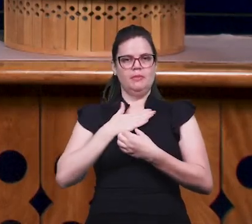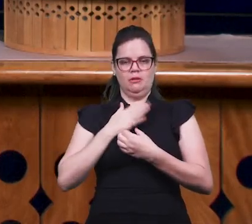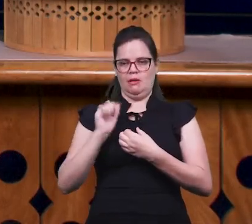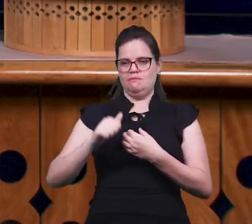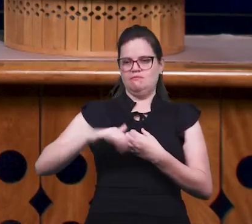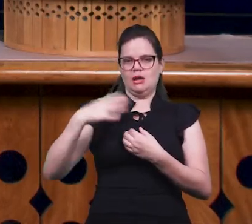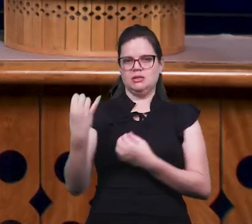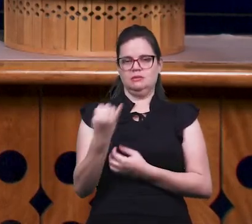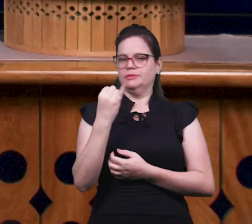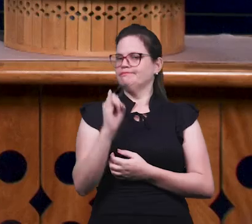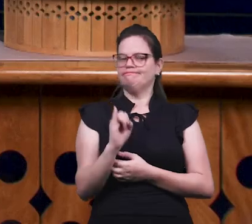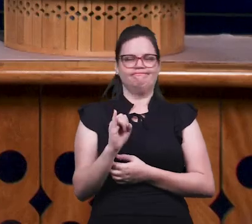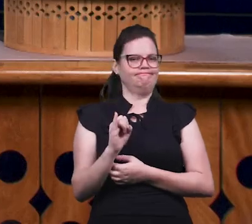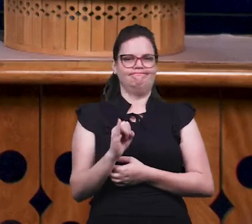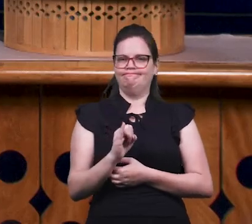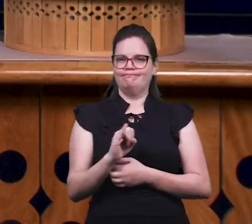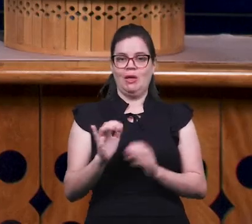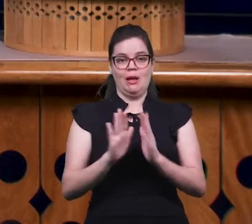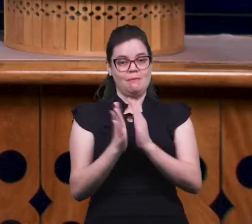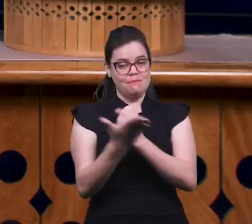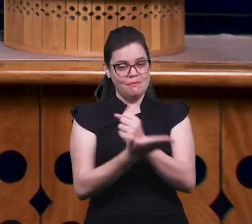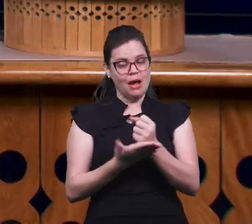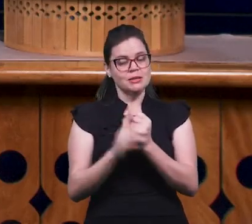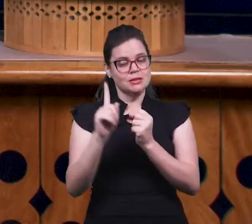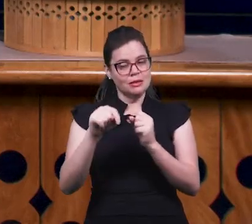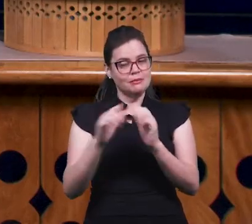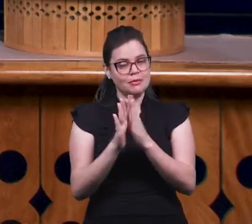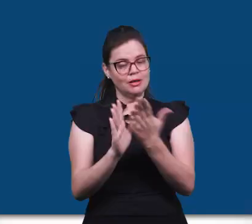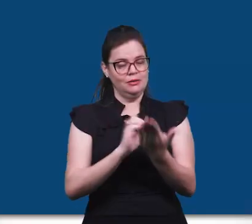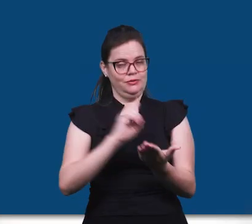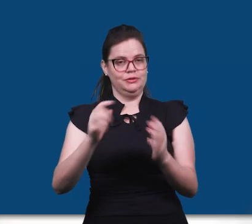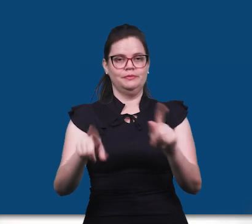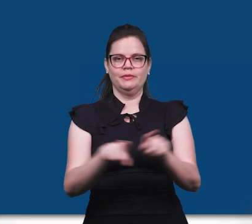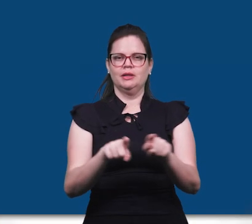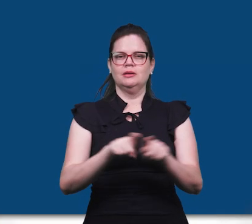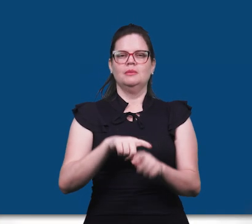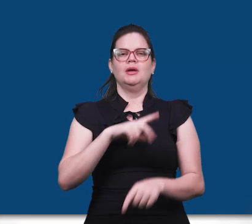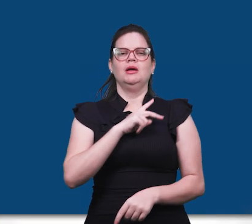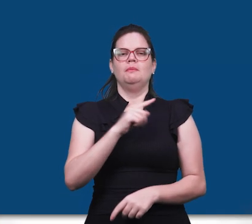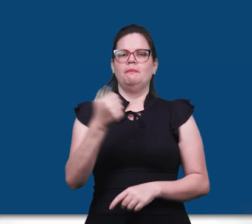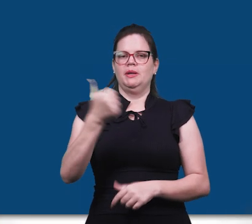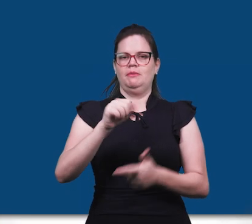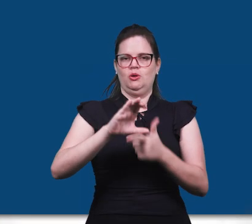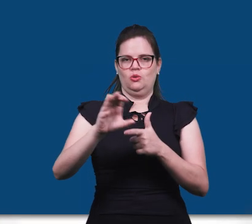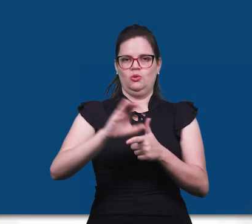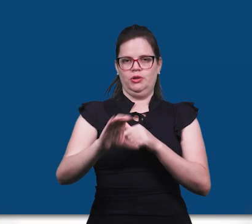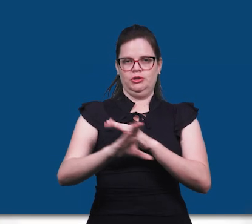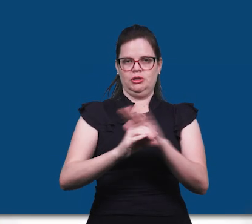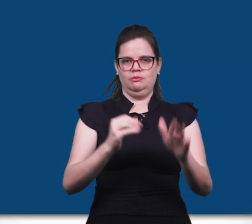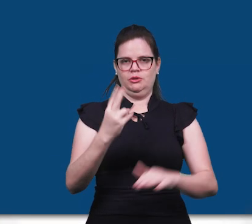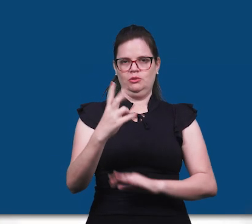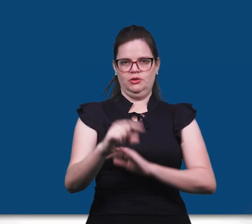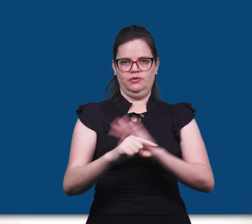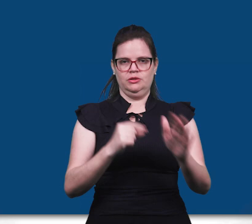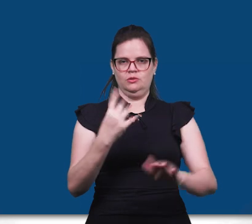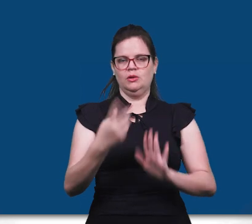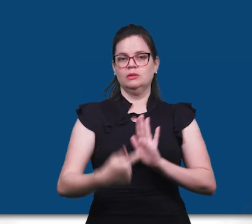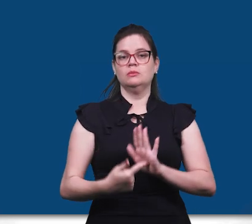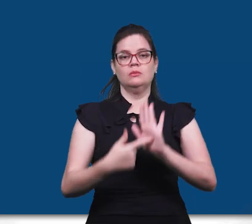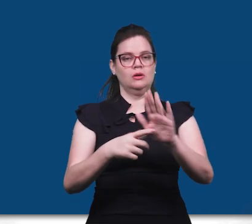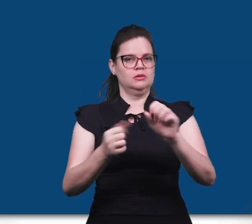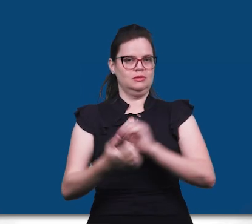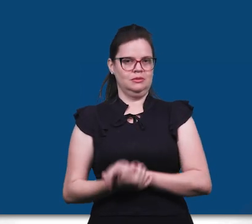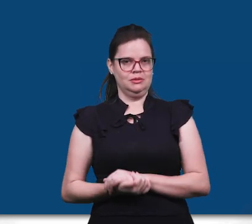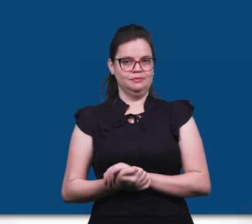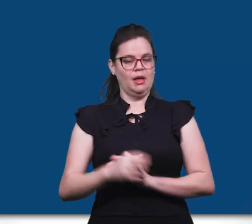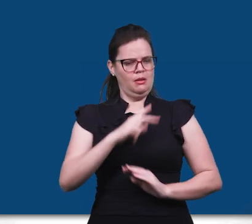ser importante. Então, isso que é a questão. E o apóstolo Paulo falou também em 1 Coríntios 2:4, a minha palavra e a minha pregação não foi